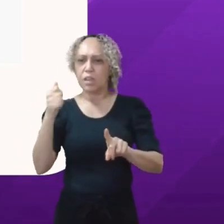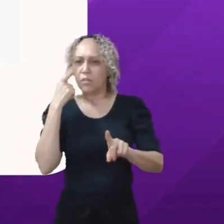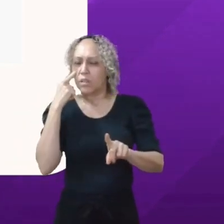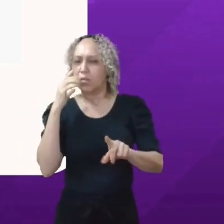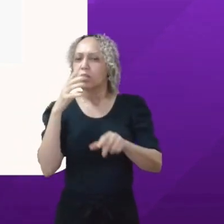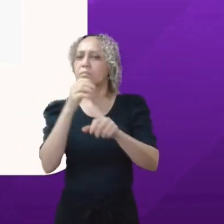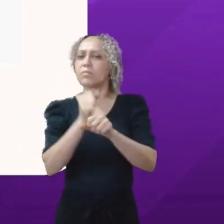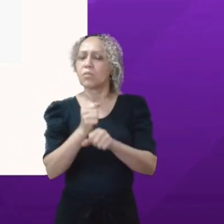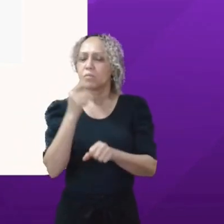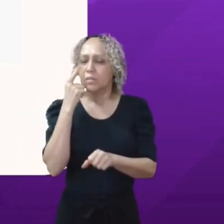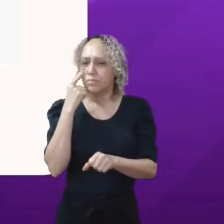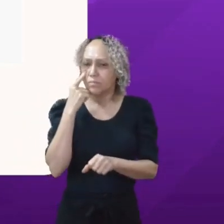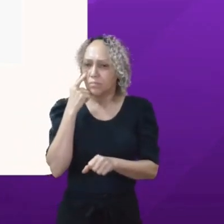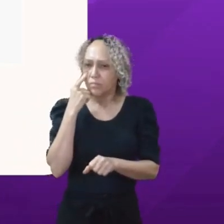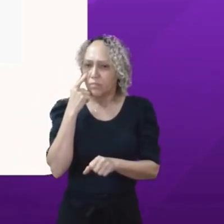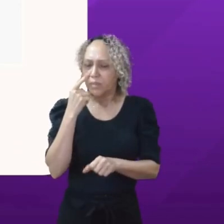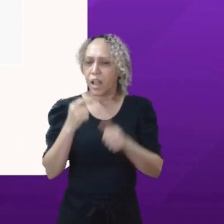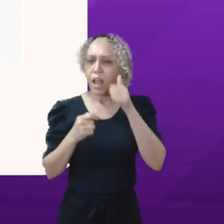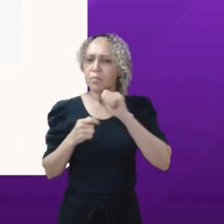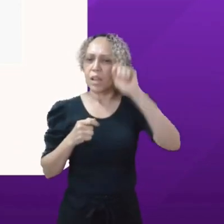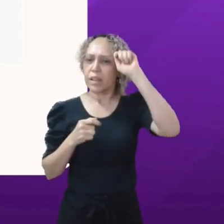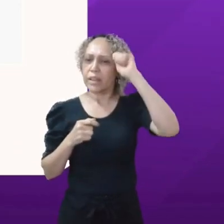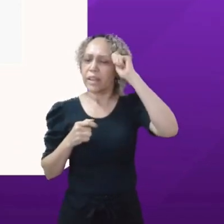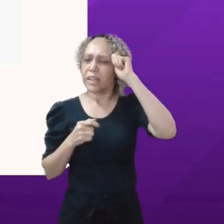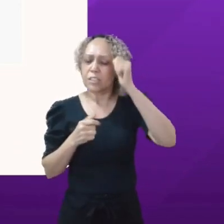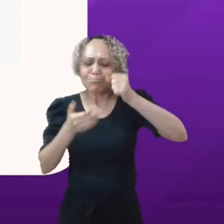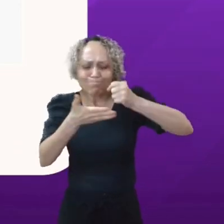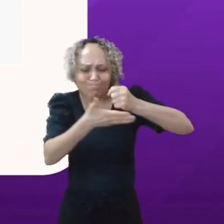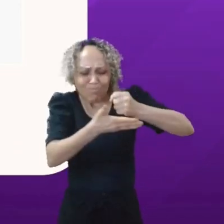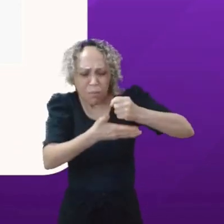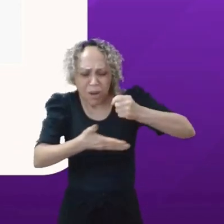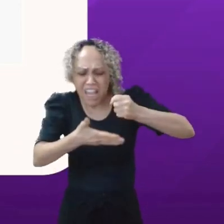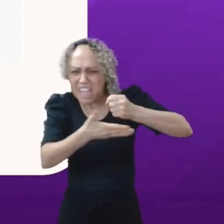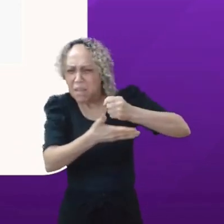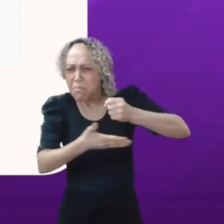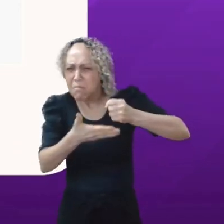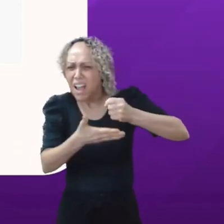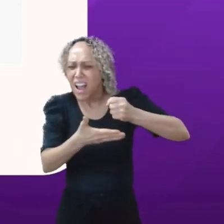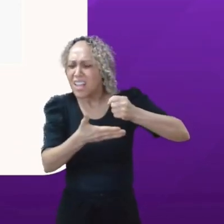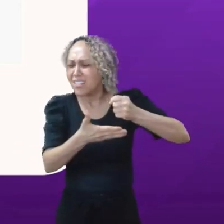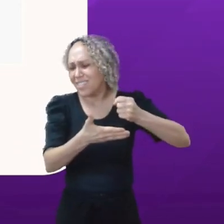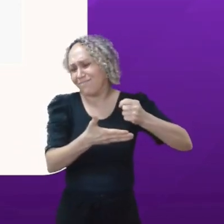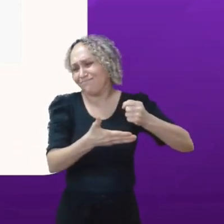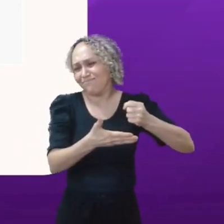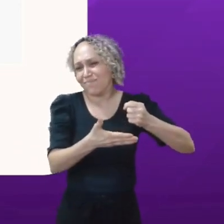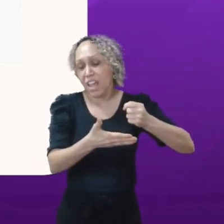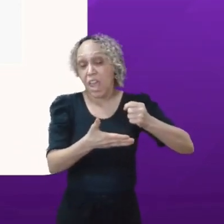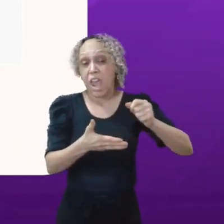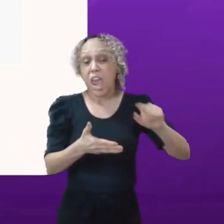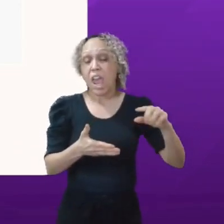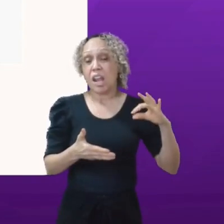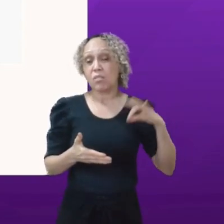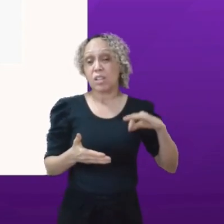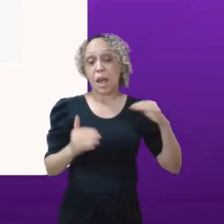que as mulheres negras, elas estão na base da pirâmide. Vocês podem ver que elas estão ganhando menos que homens negros, esses